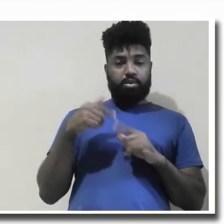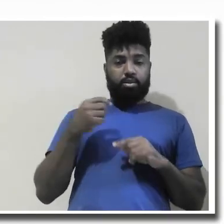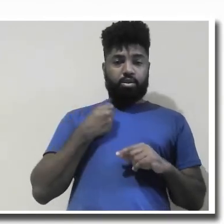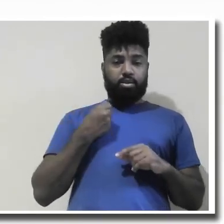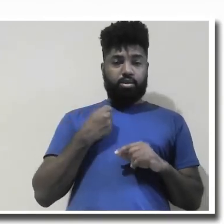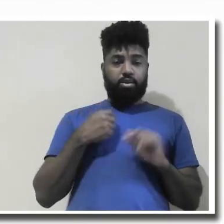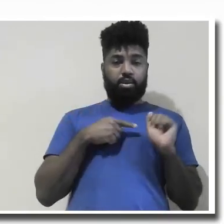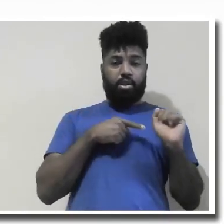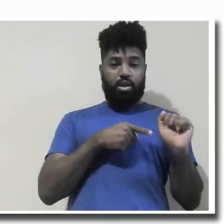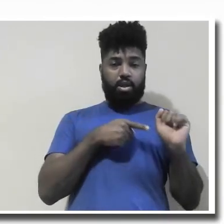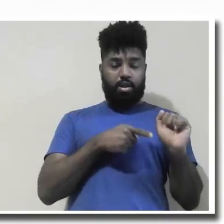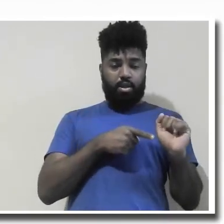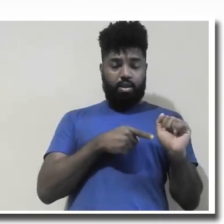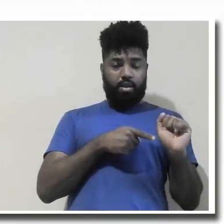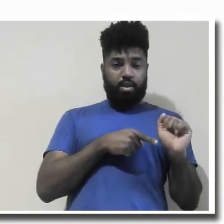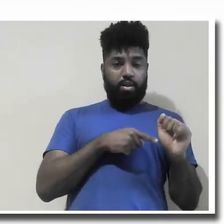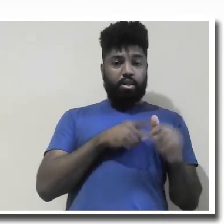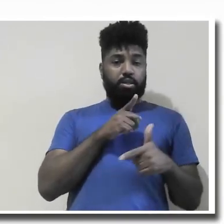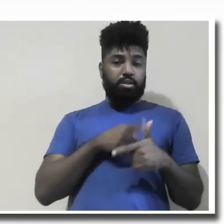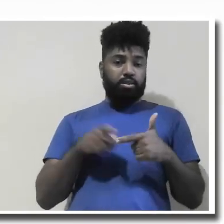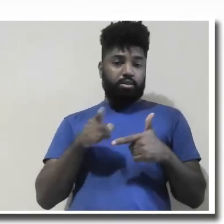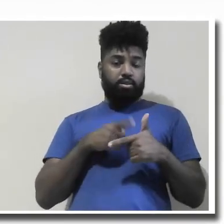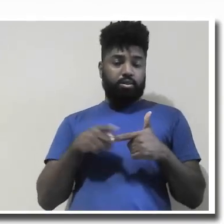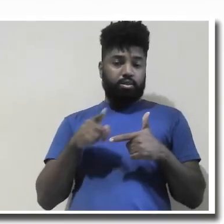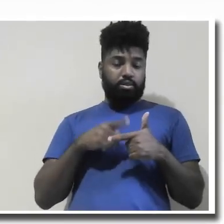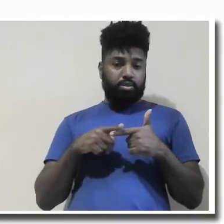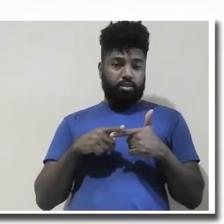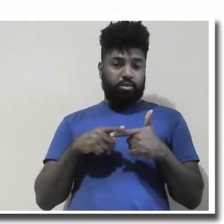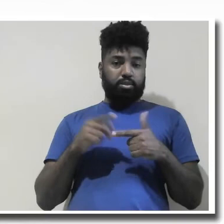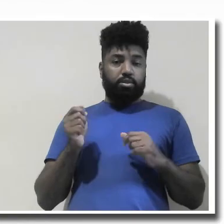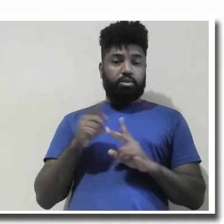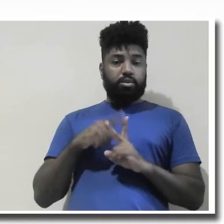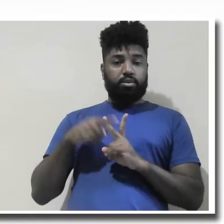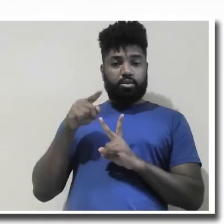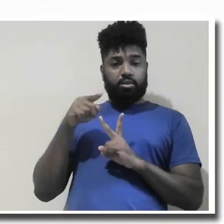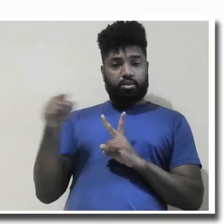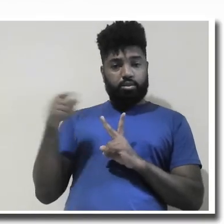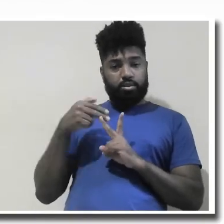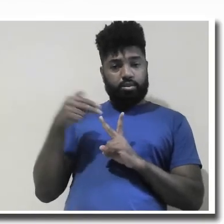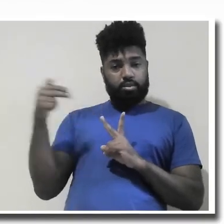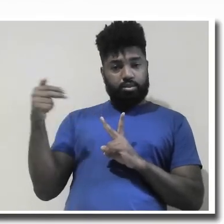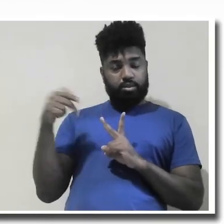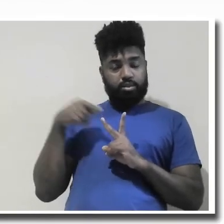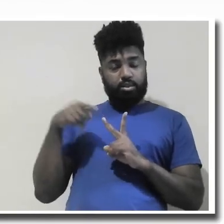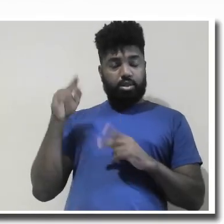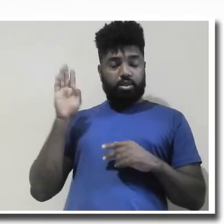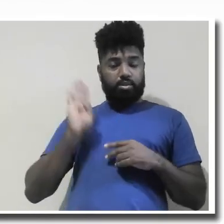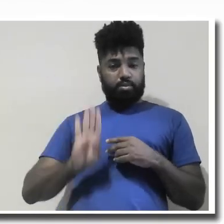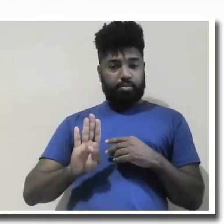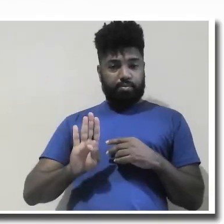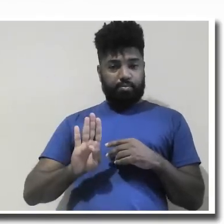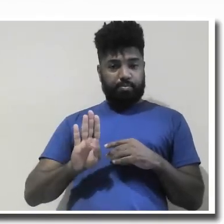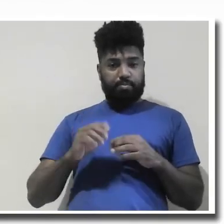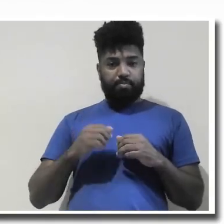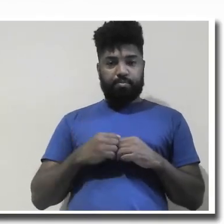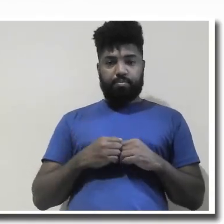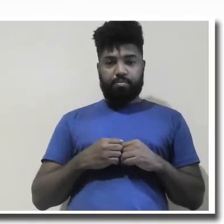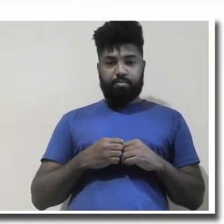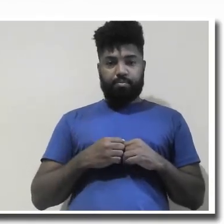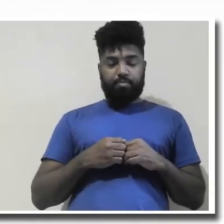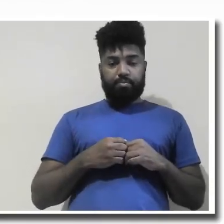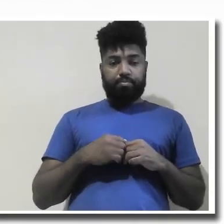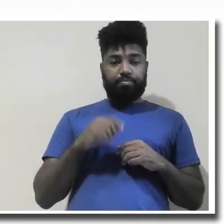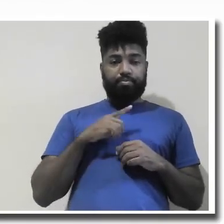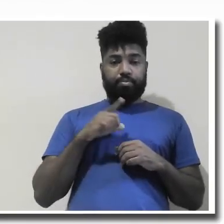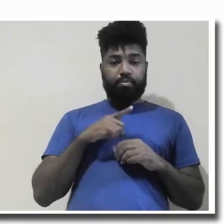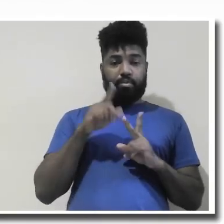A dividida pela raiz enésima de um valor B, como não há divisão por